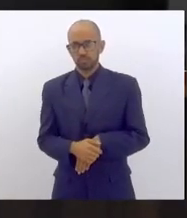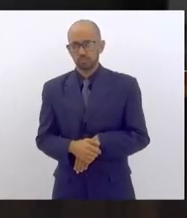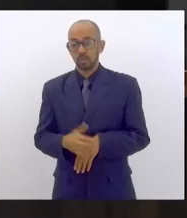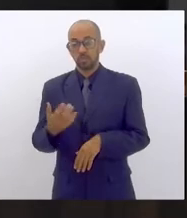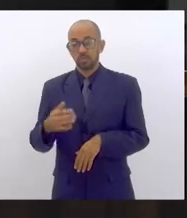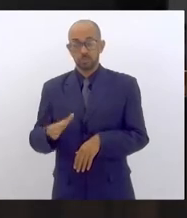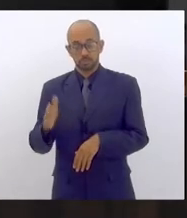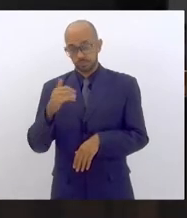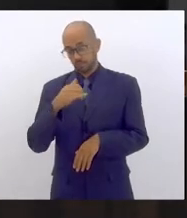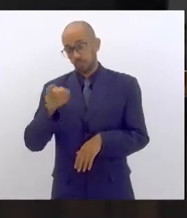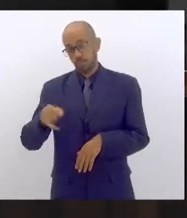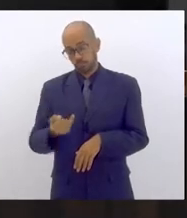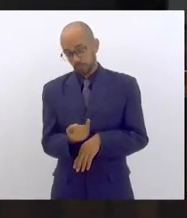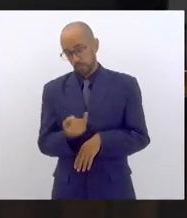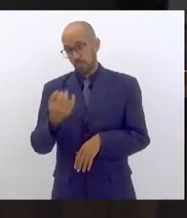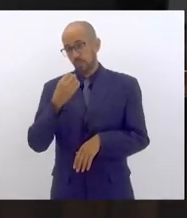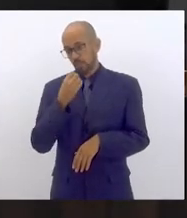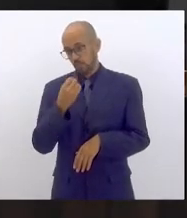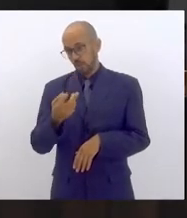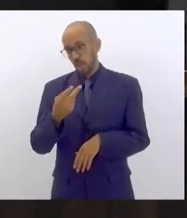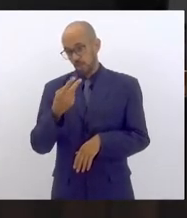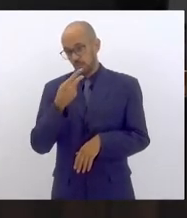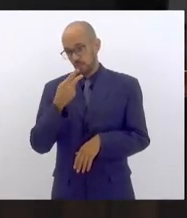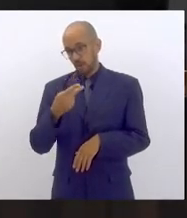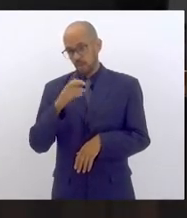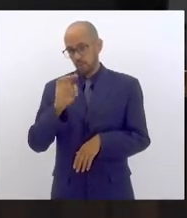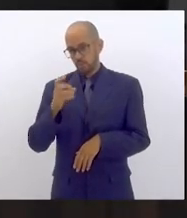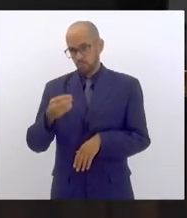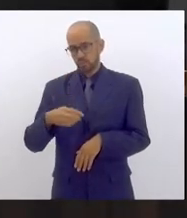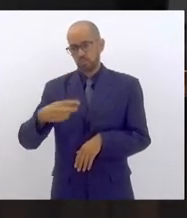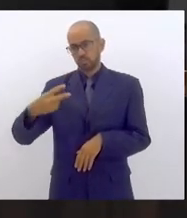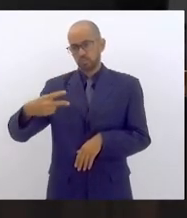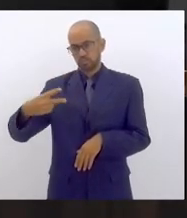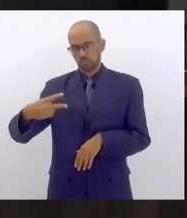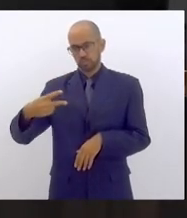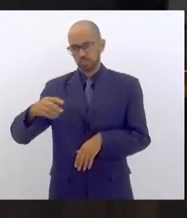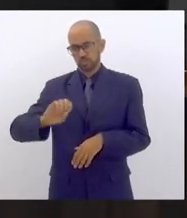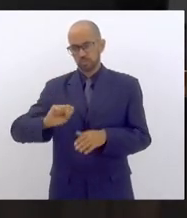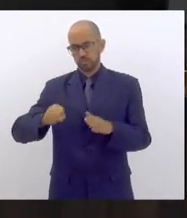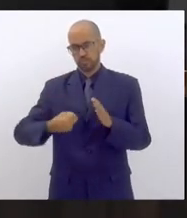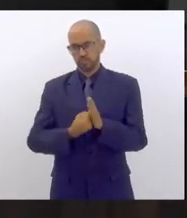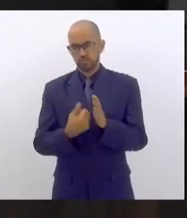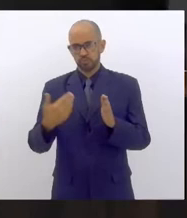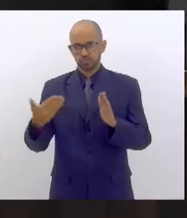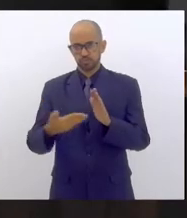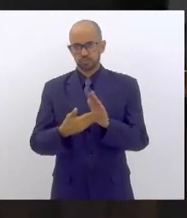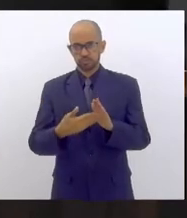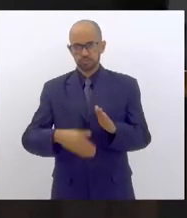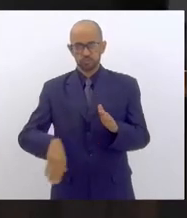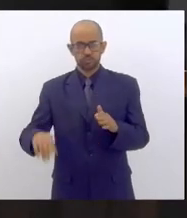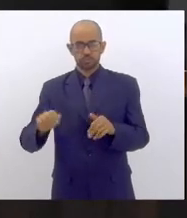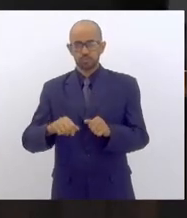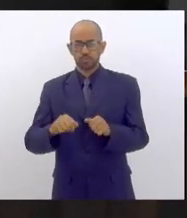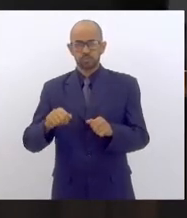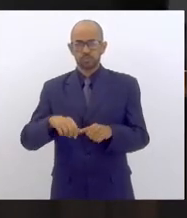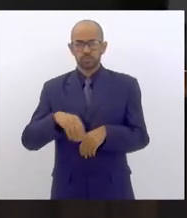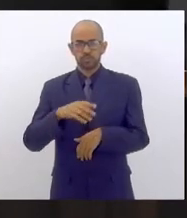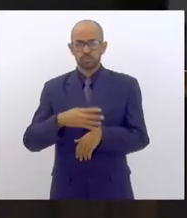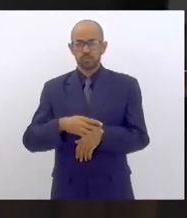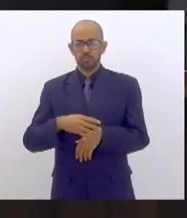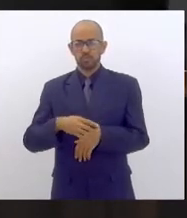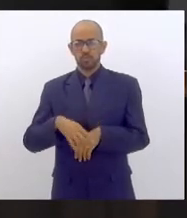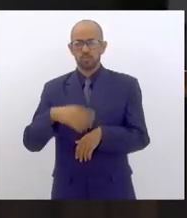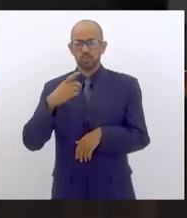Então eu vou aproveitar e vou cantar já, ok? O segundo veto total aposto ao projeto de lei 4894-A de 21 de autoria